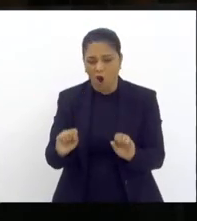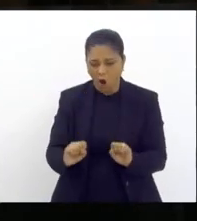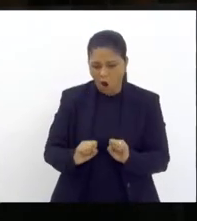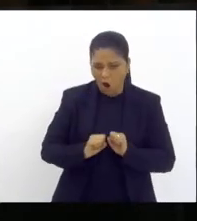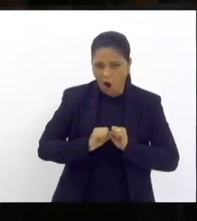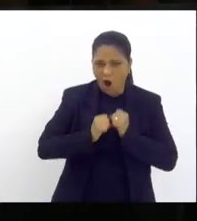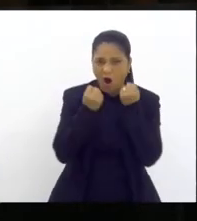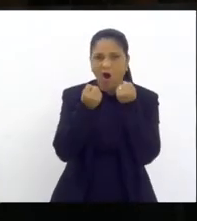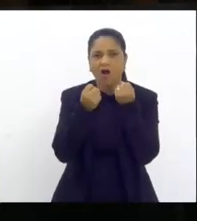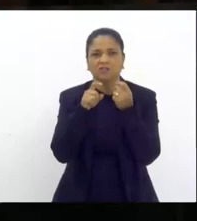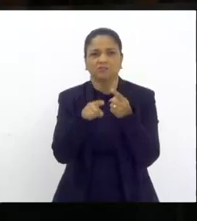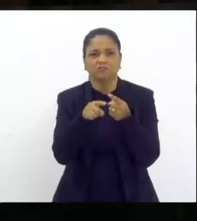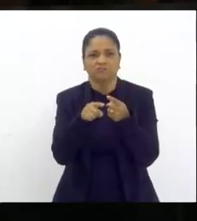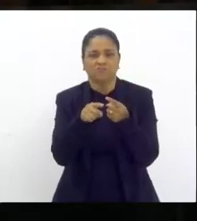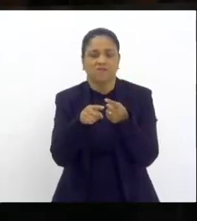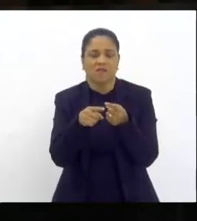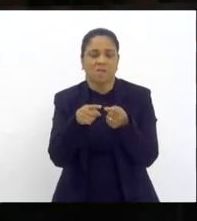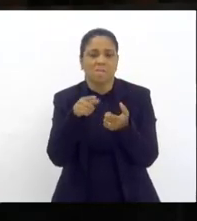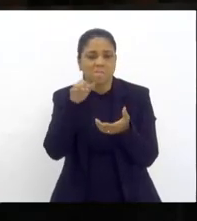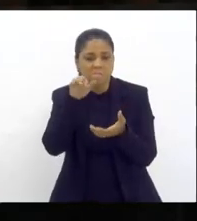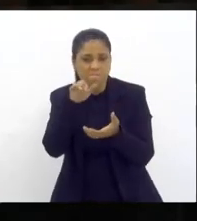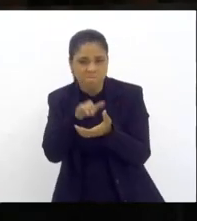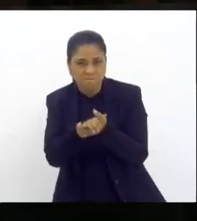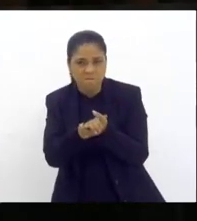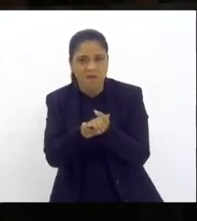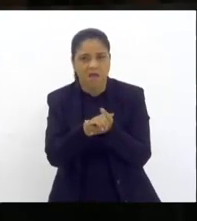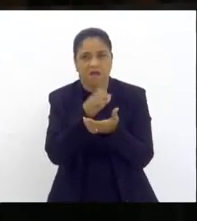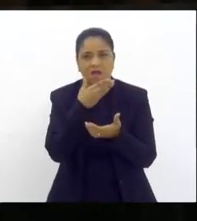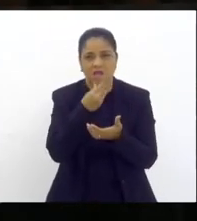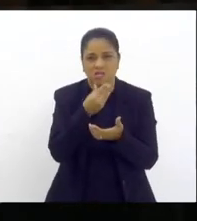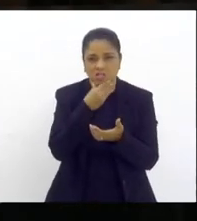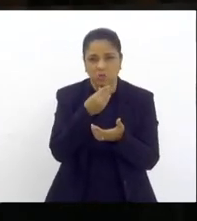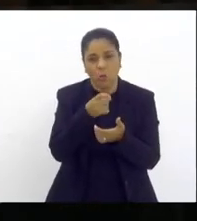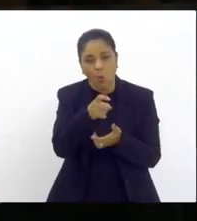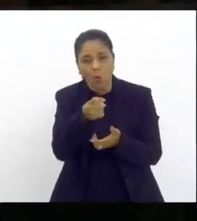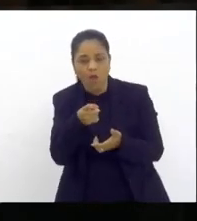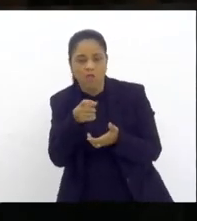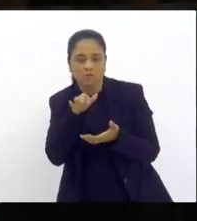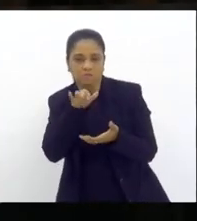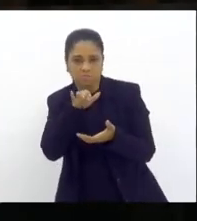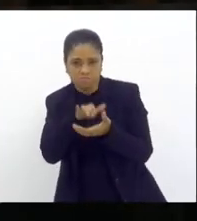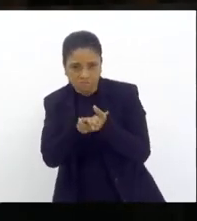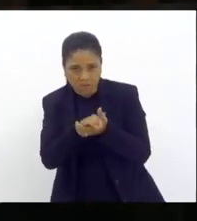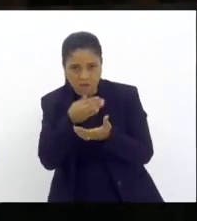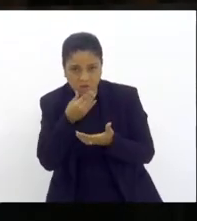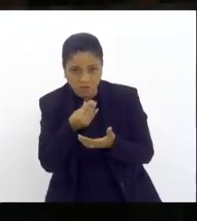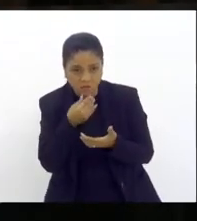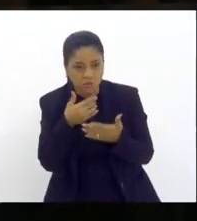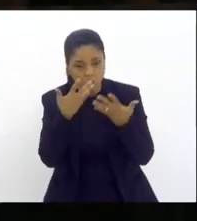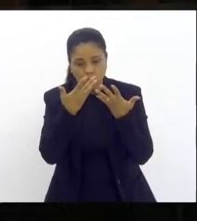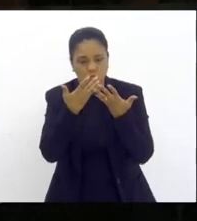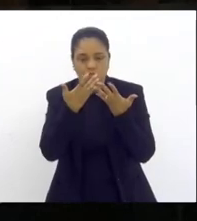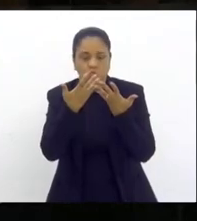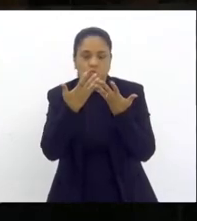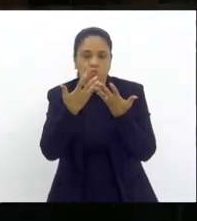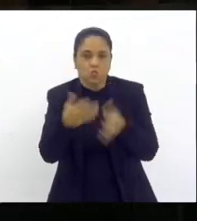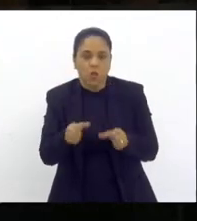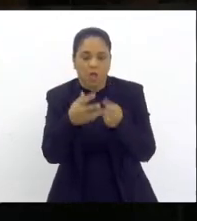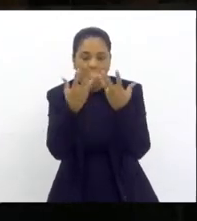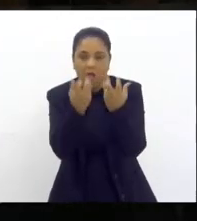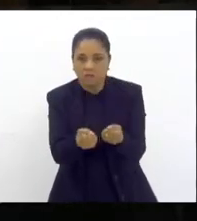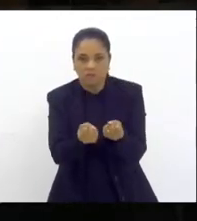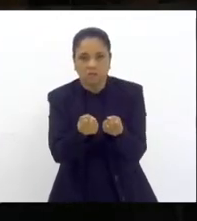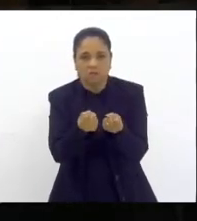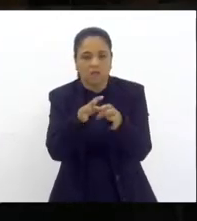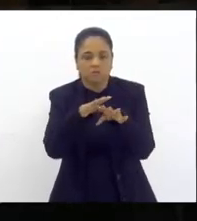maioria, cometidos por companheiros ou ex-companheiros que não aceitam o término do relacionamento. Justamente